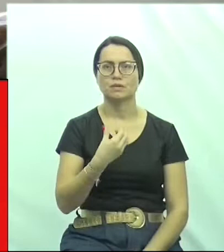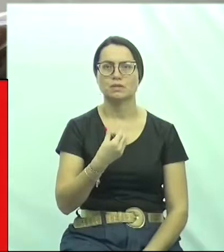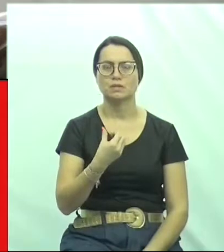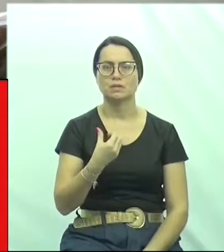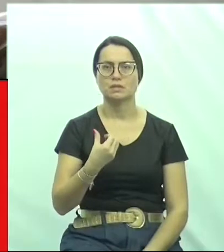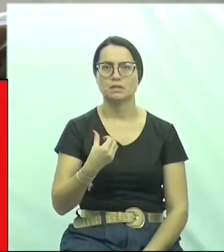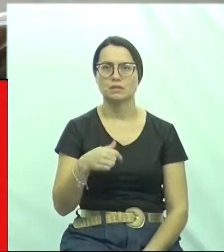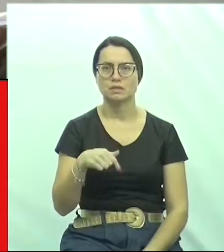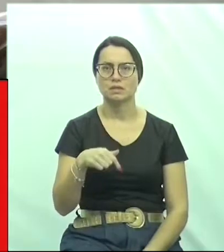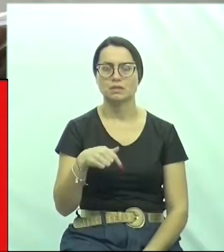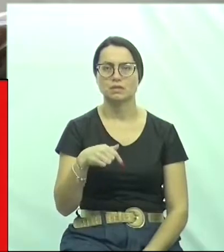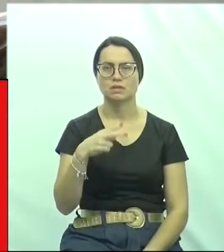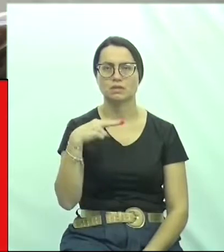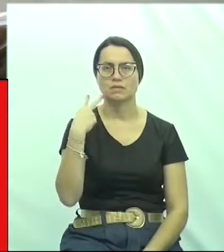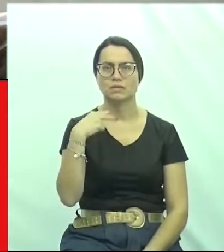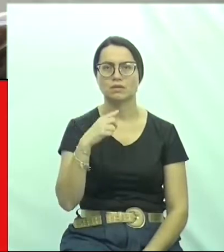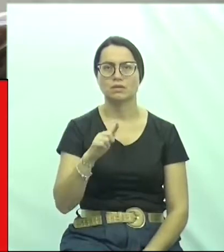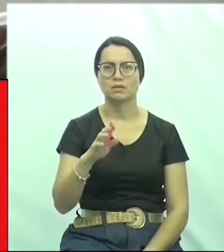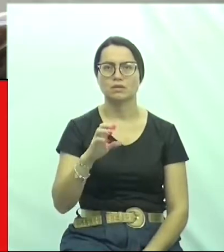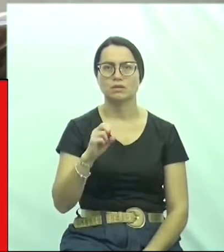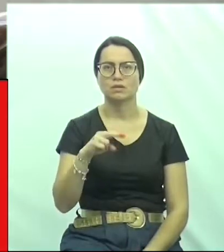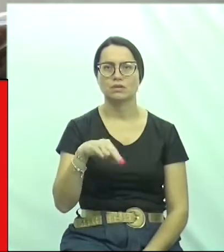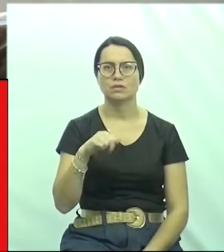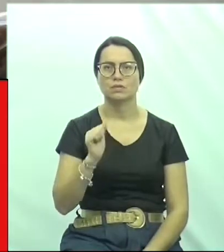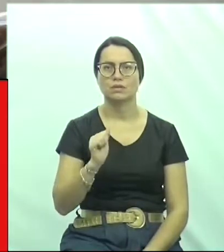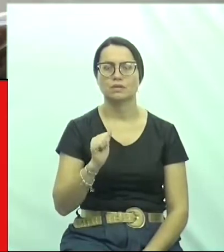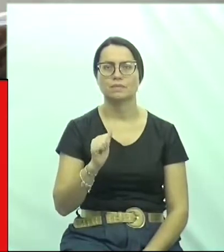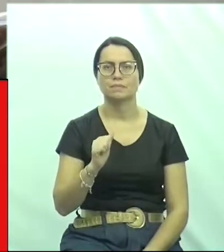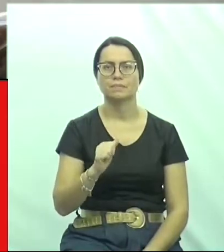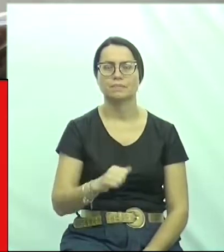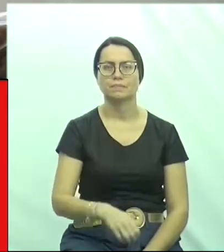477/22, de autoria da vereadora Giovana Mondardo.